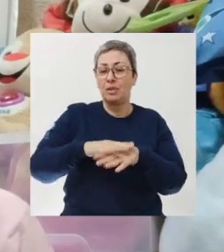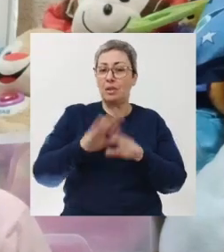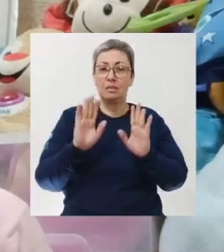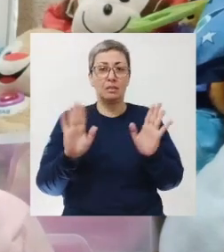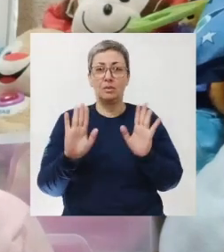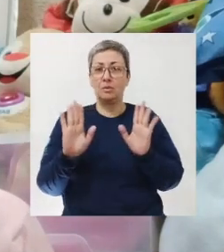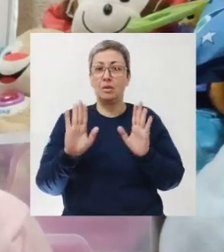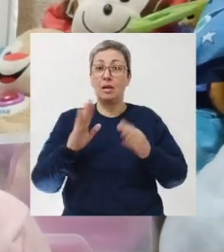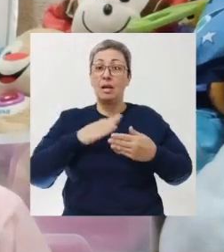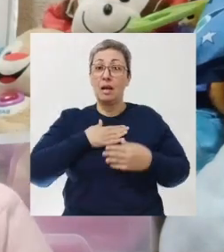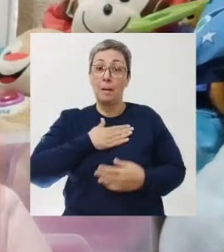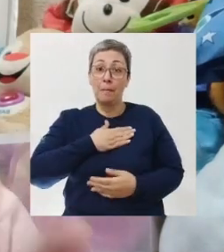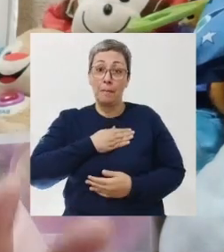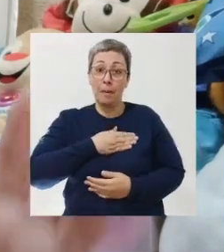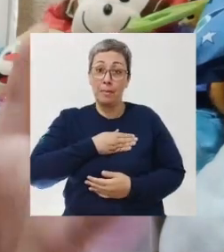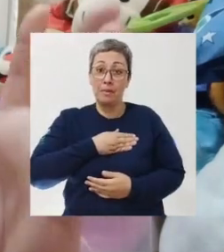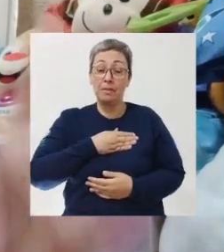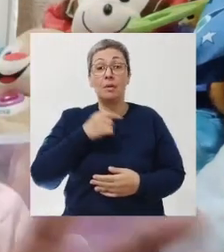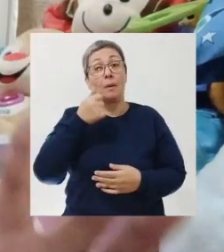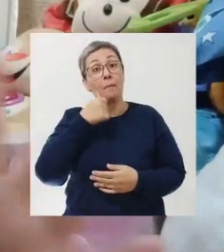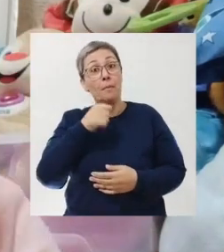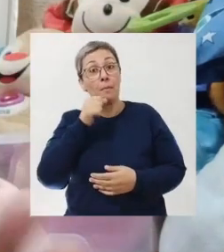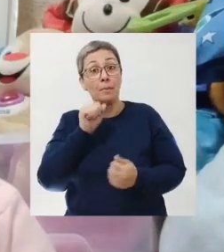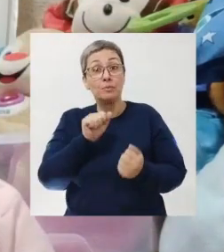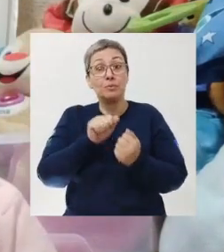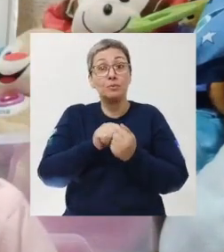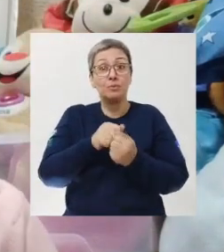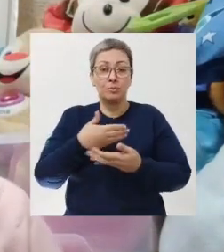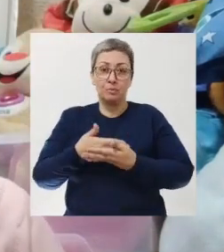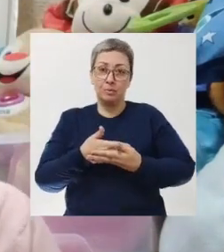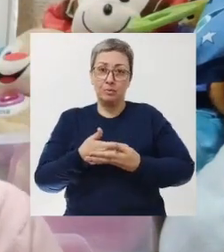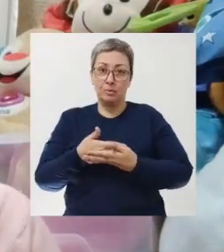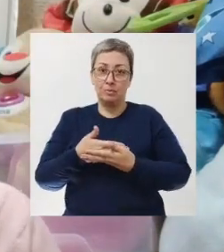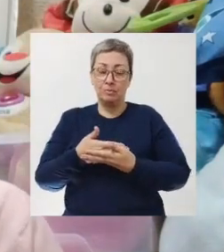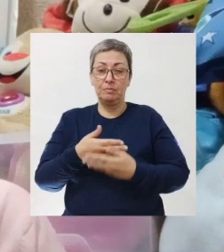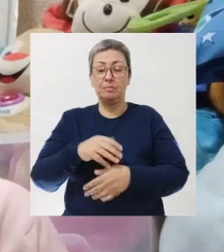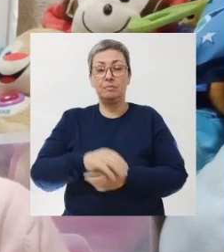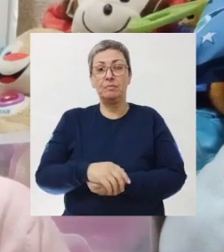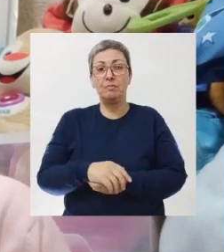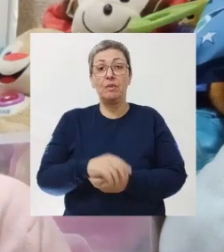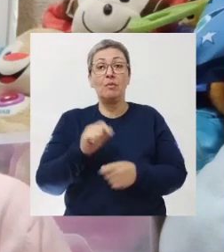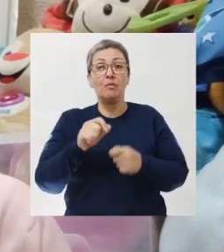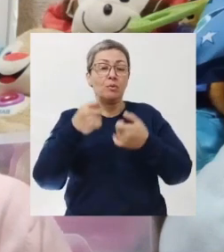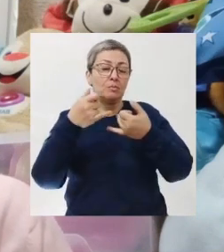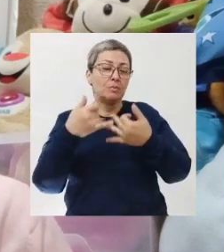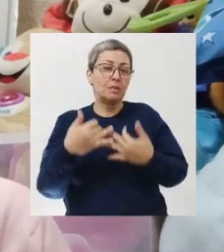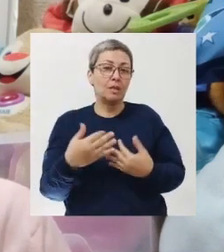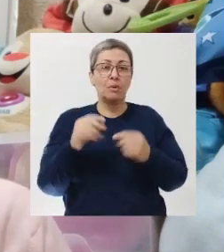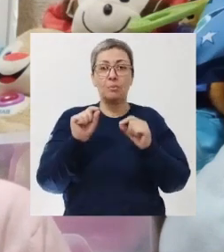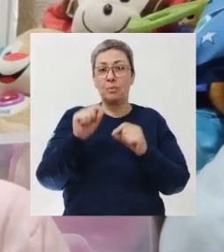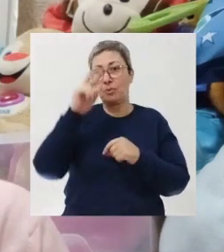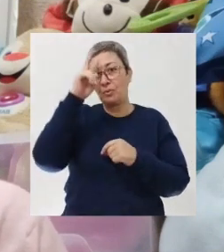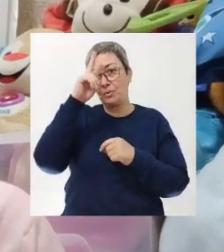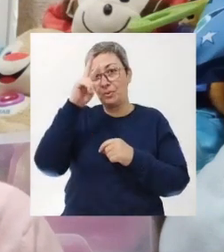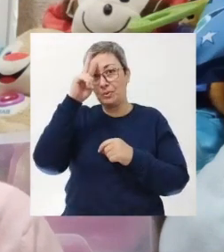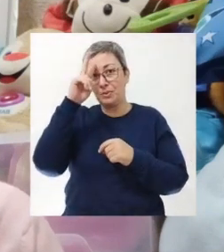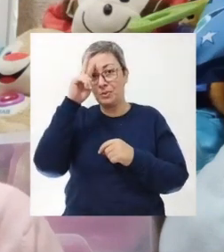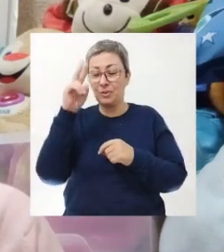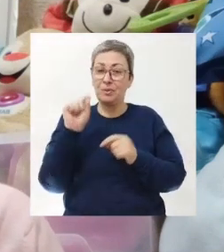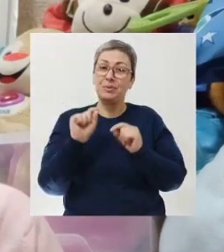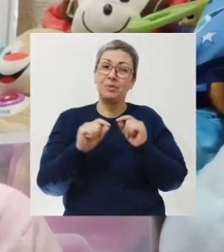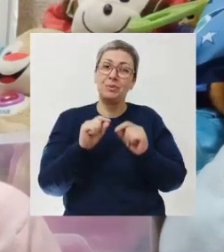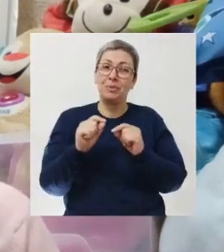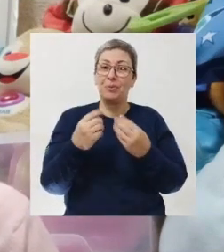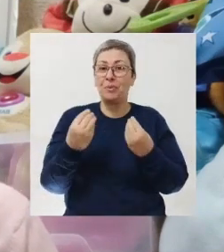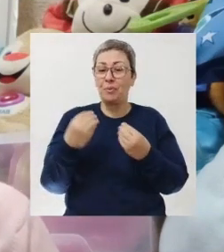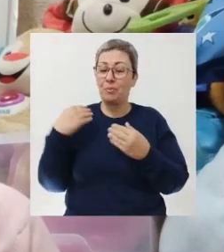para mim, faz... Não, a amamentação é mãe e o bebê, né? Vou contar um pouquinho para vocês da história